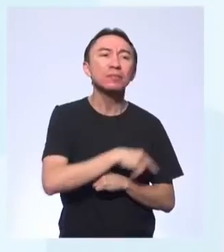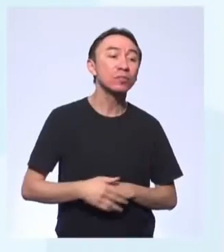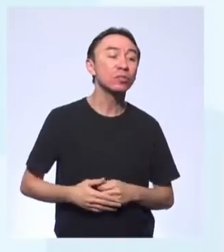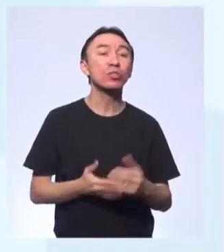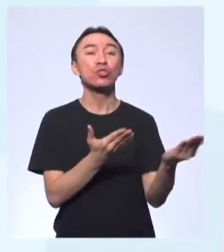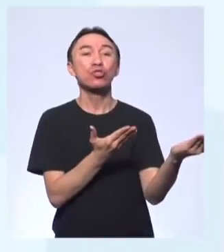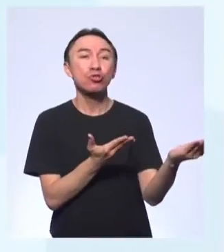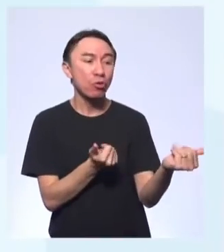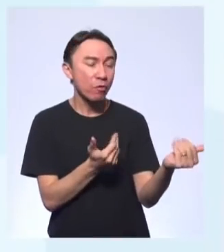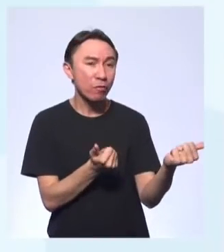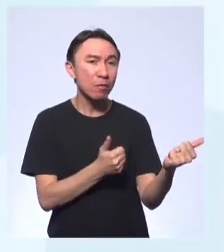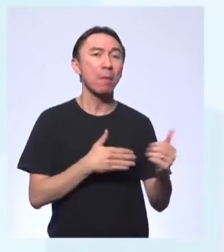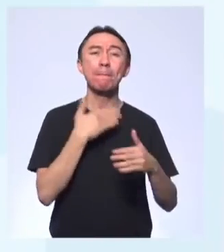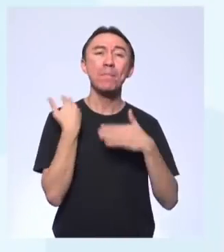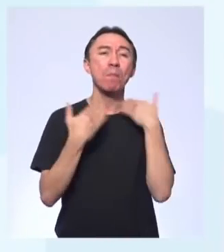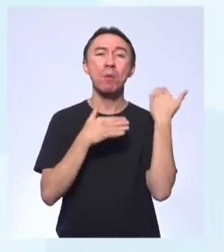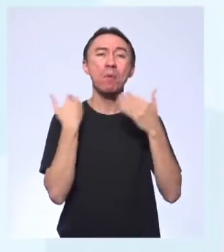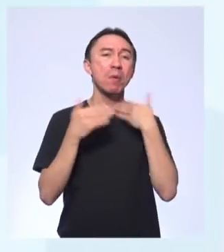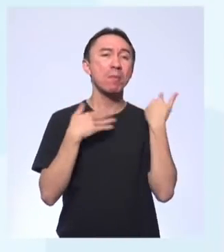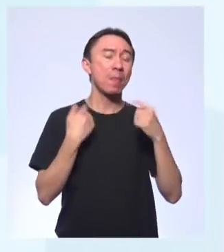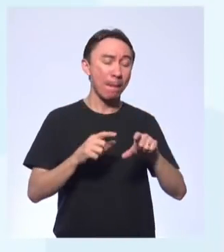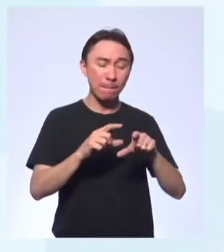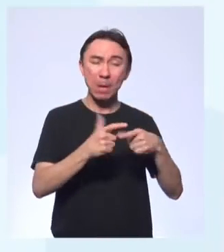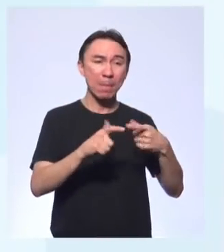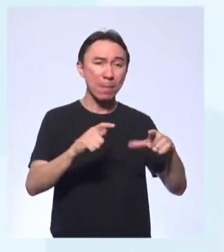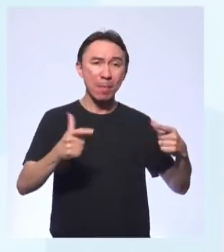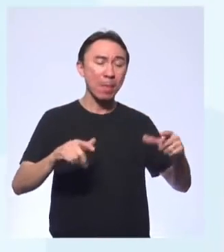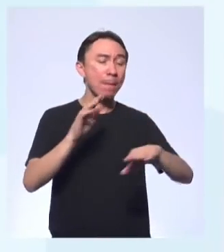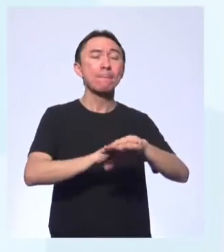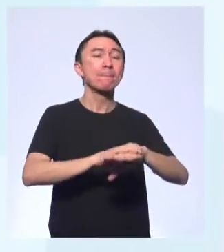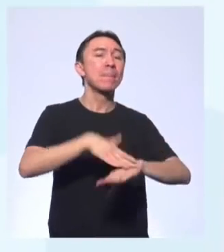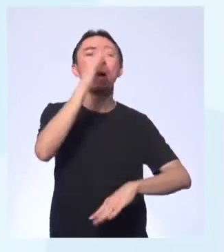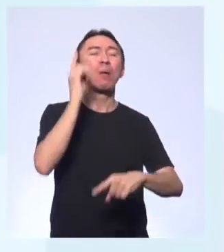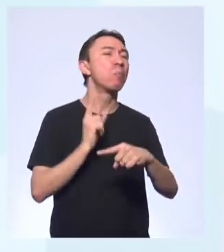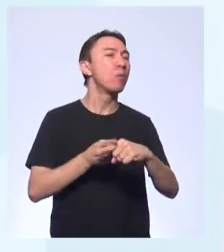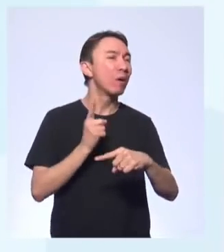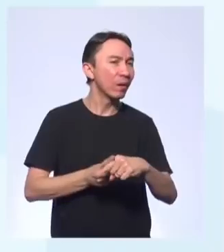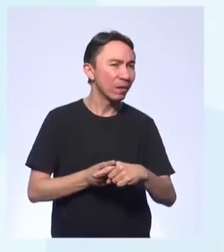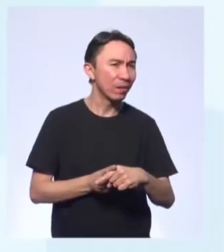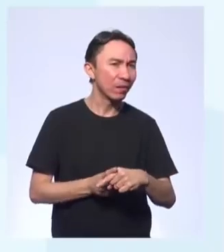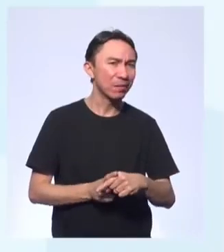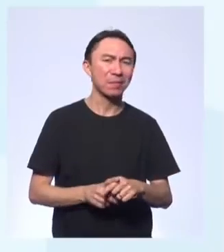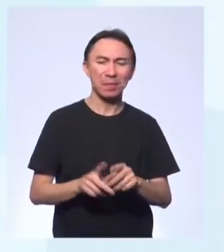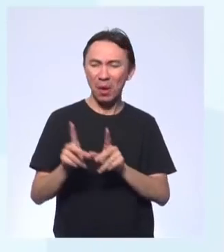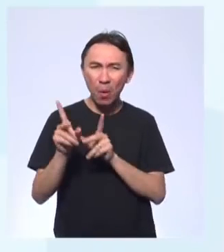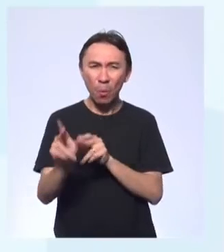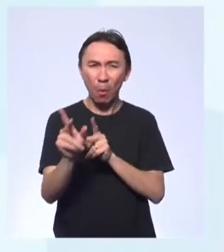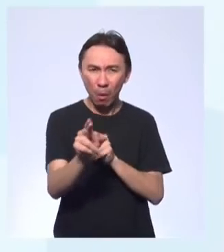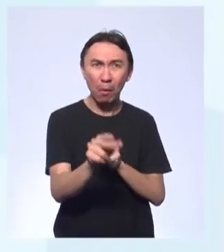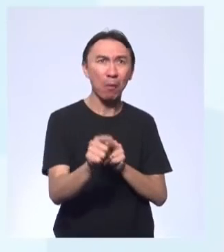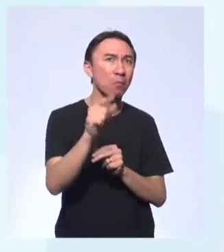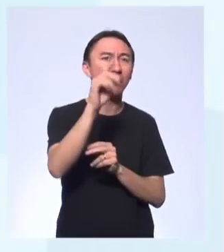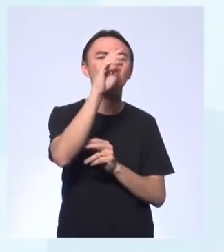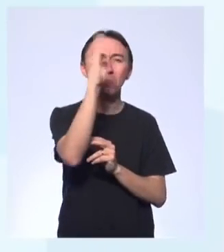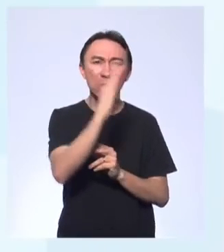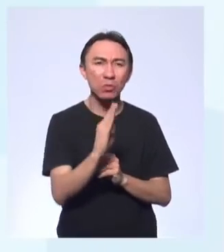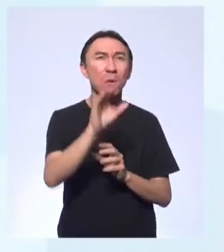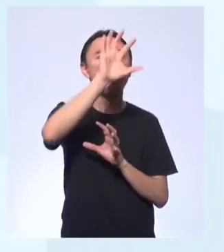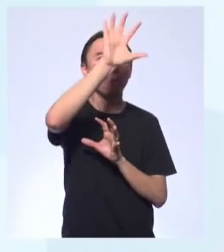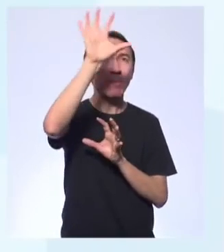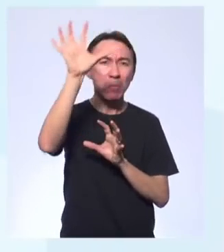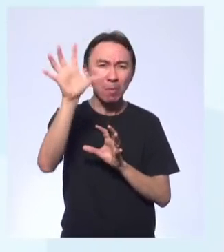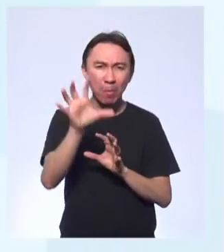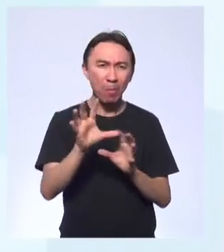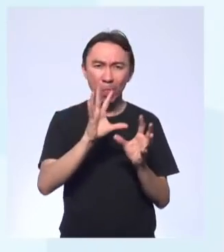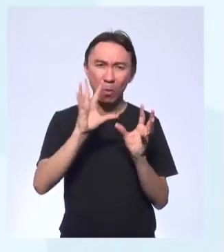morte entre adolescentes no Brasil? Vocês acham que as causas são as mesmas em todo o território nacional? Então, eu vou dar